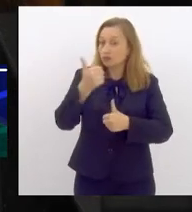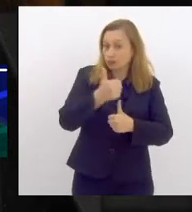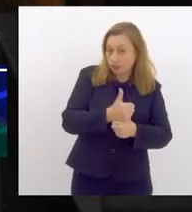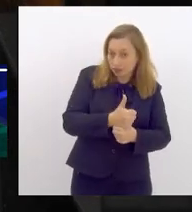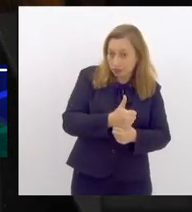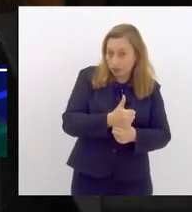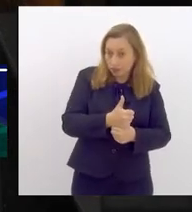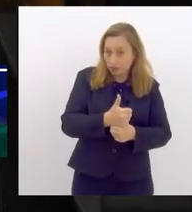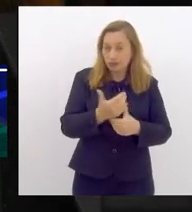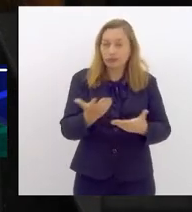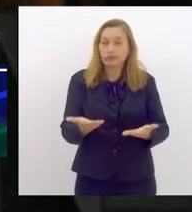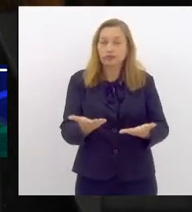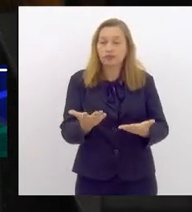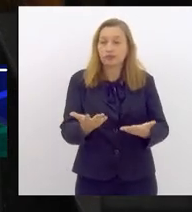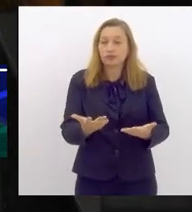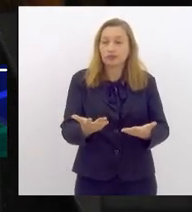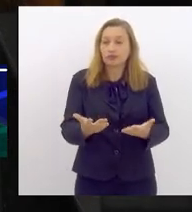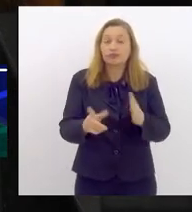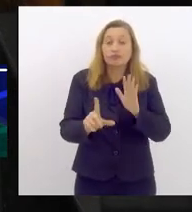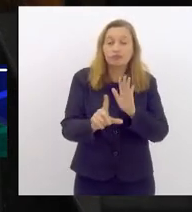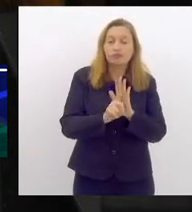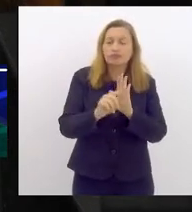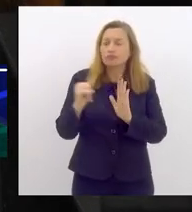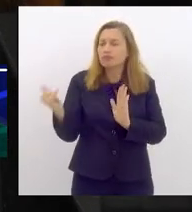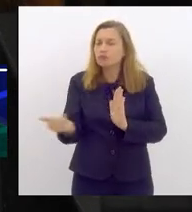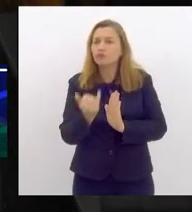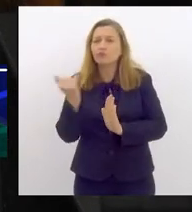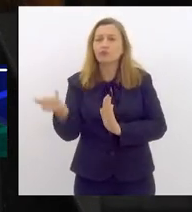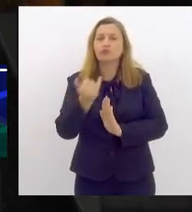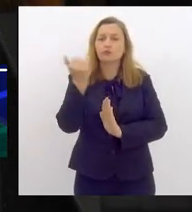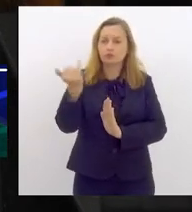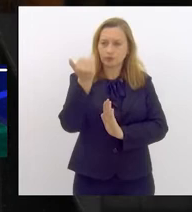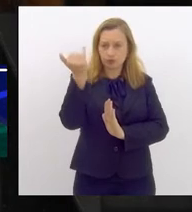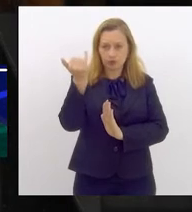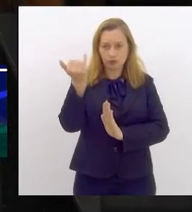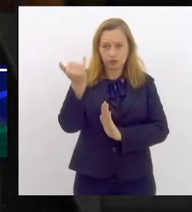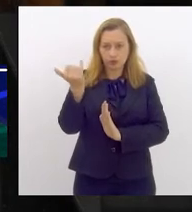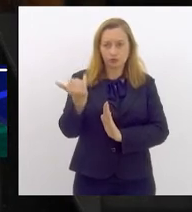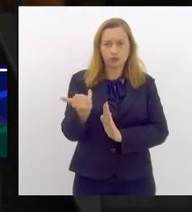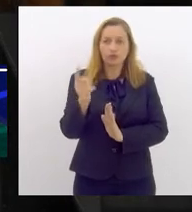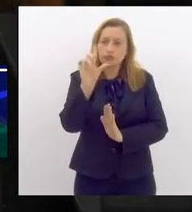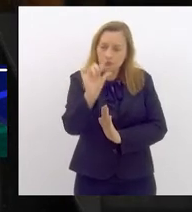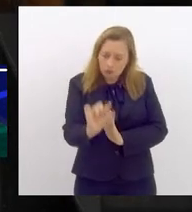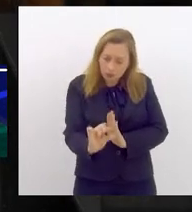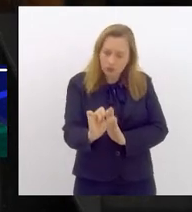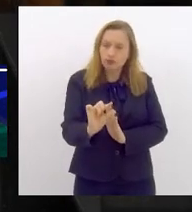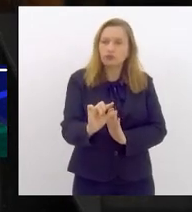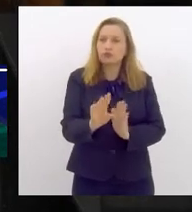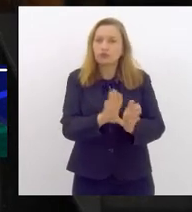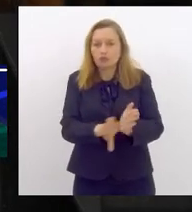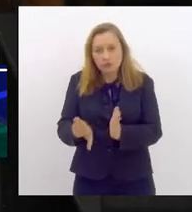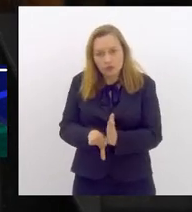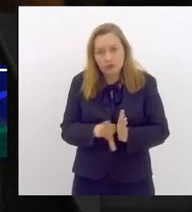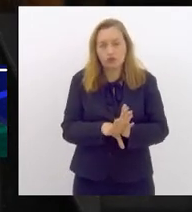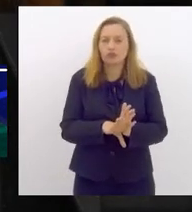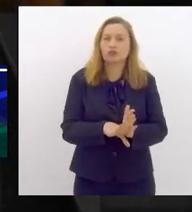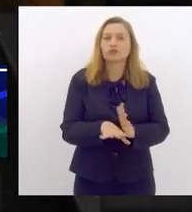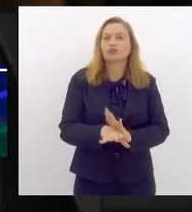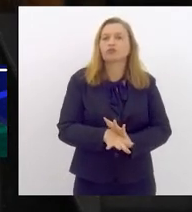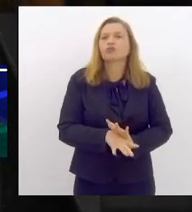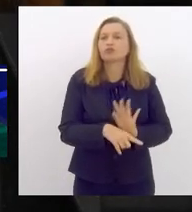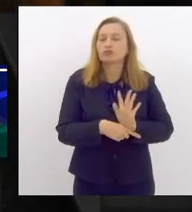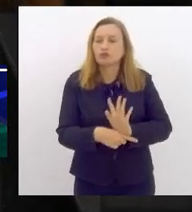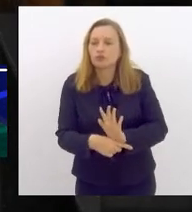uma diretriz importante a favor da diminuição dos custos a